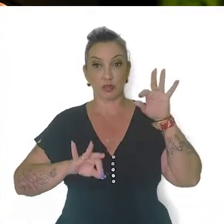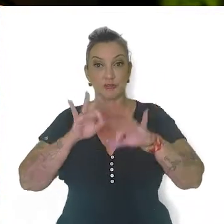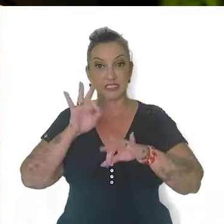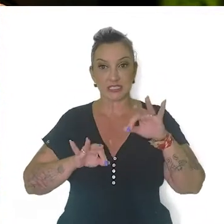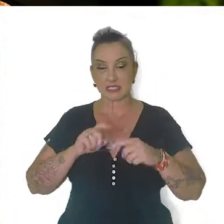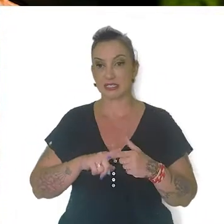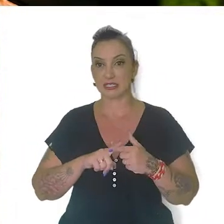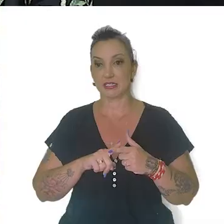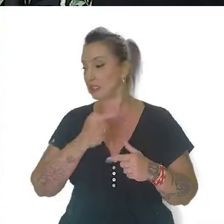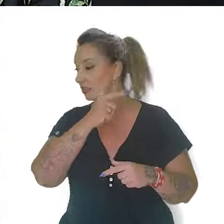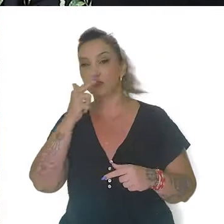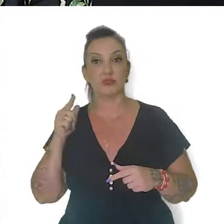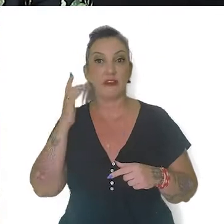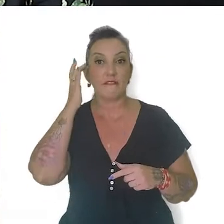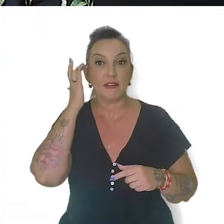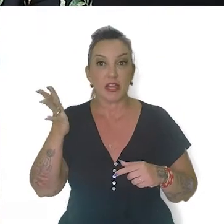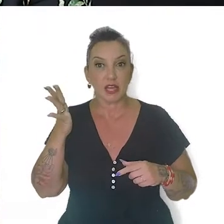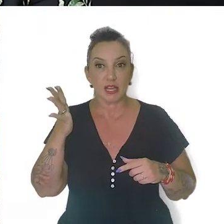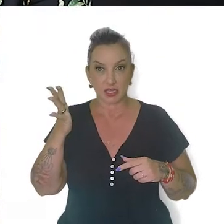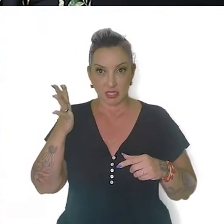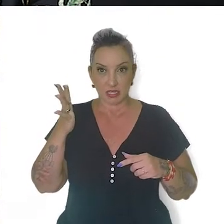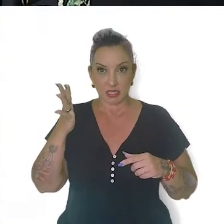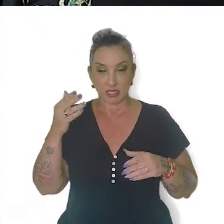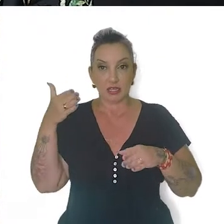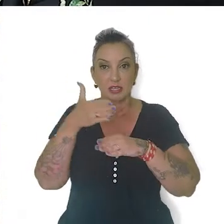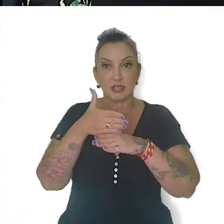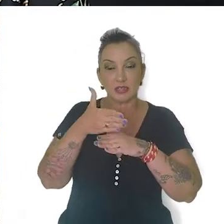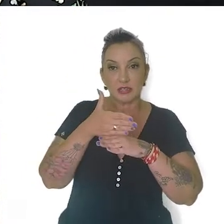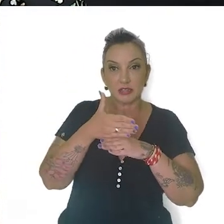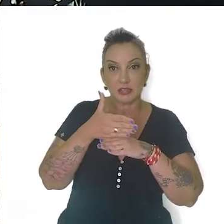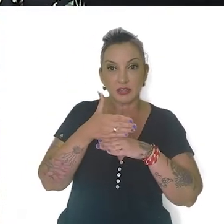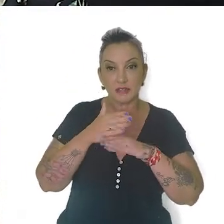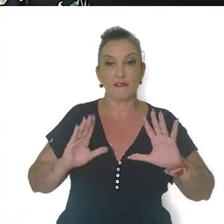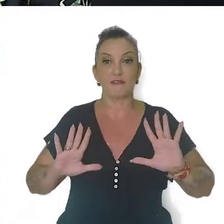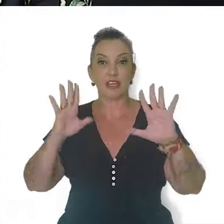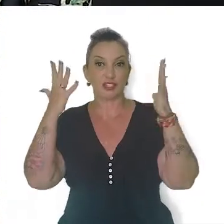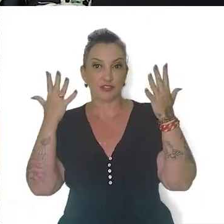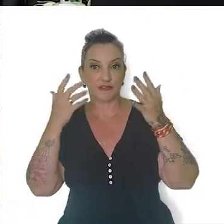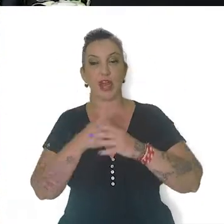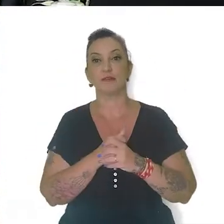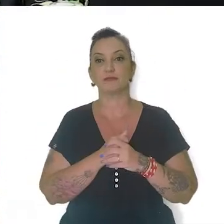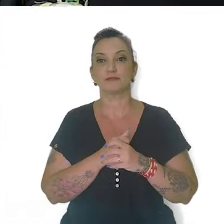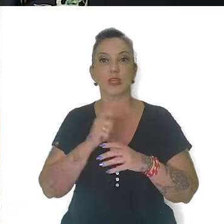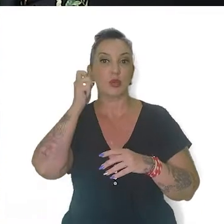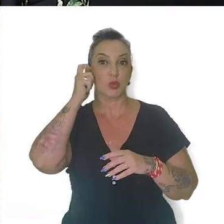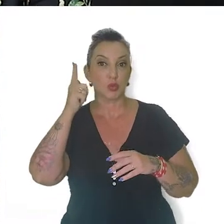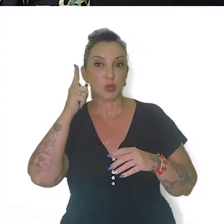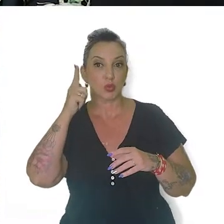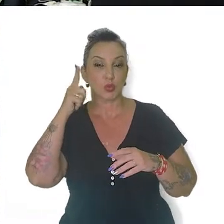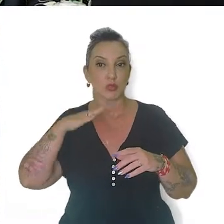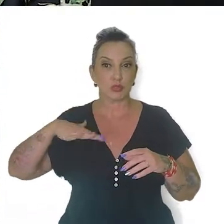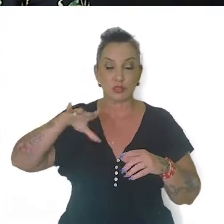fazer oficina, de não ter essa facilidade de entrar nos lineups dos festivais, né, tanto de